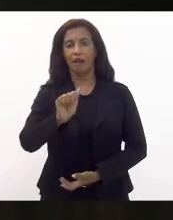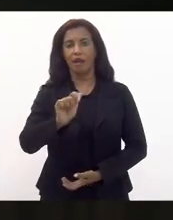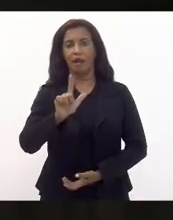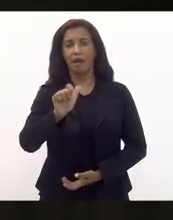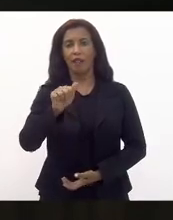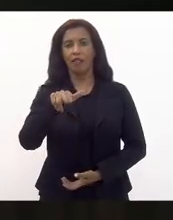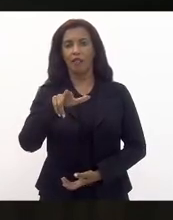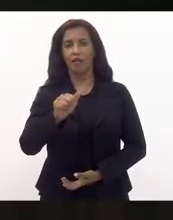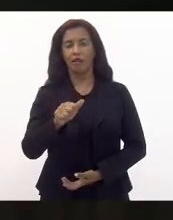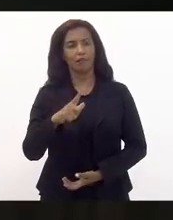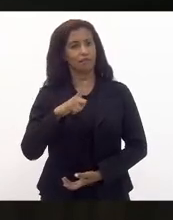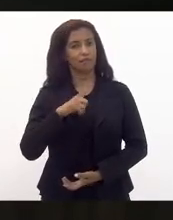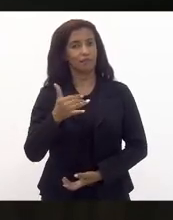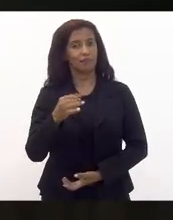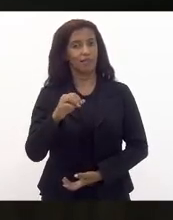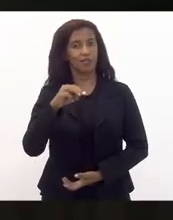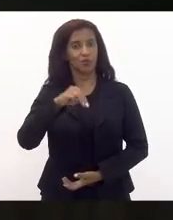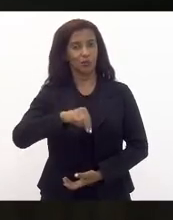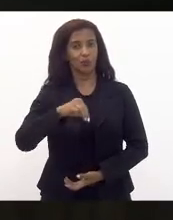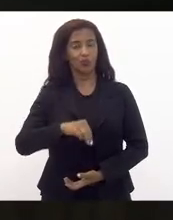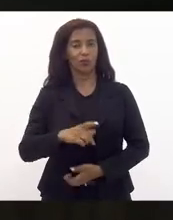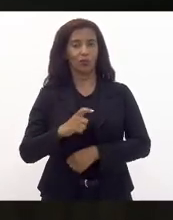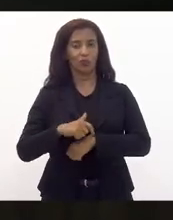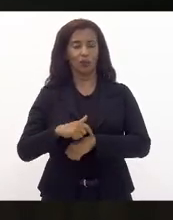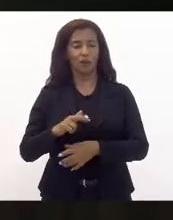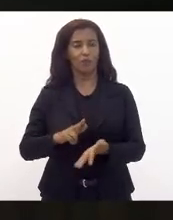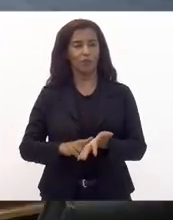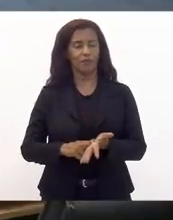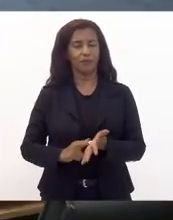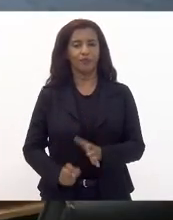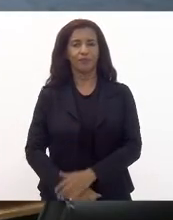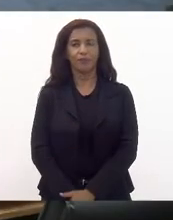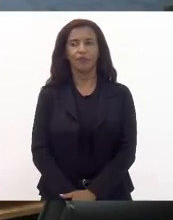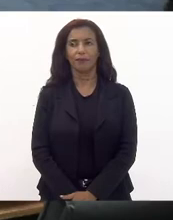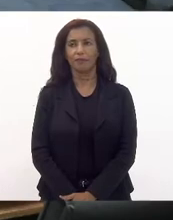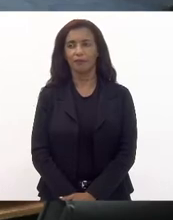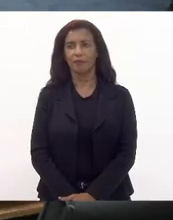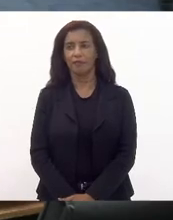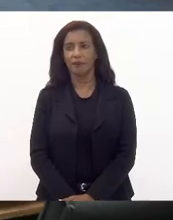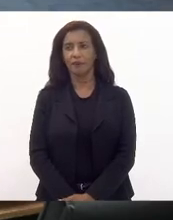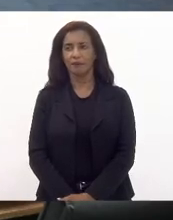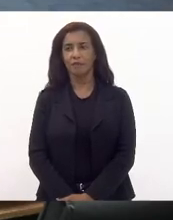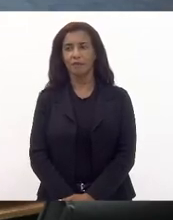Alana Passos uma cena a gente pode 10 minutos o tempo regimental é